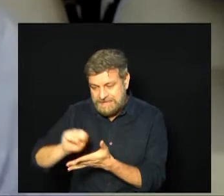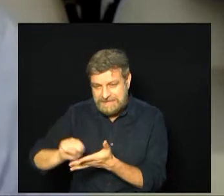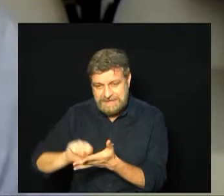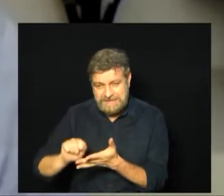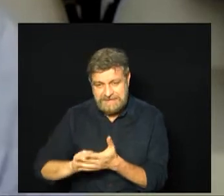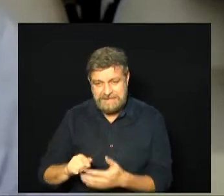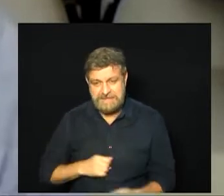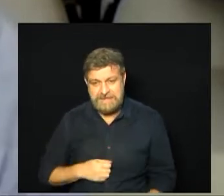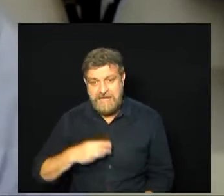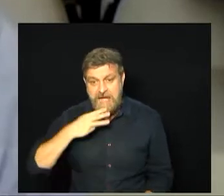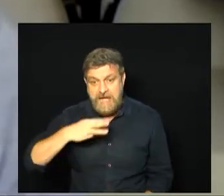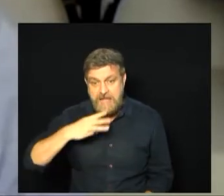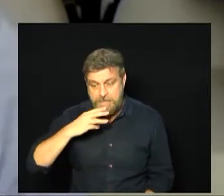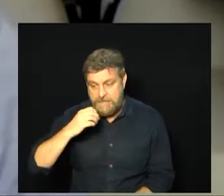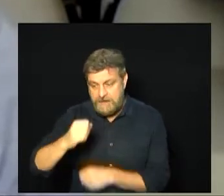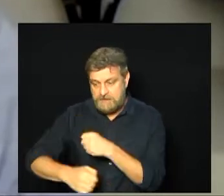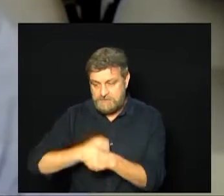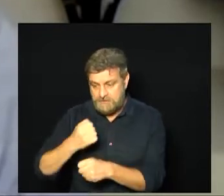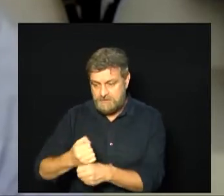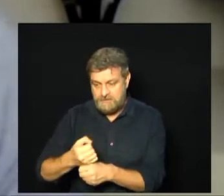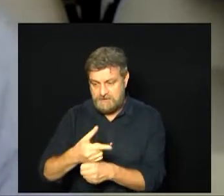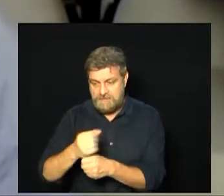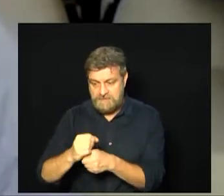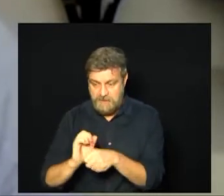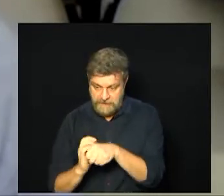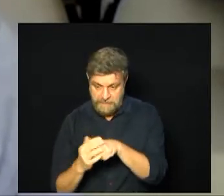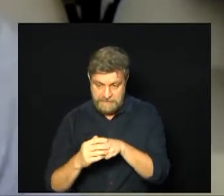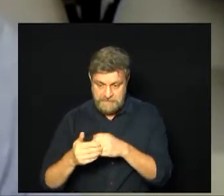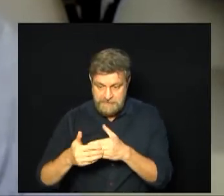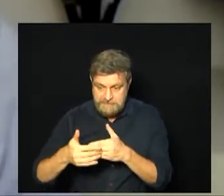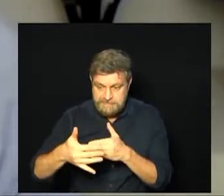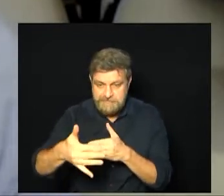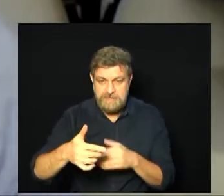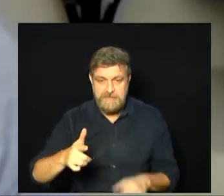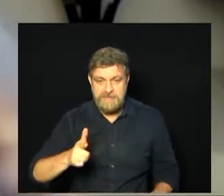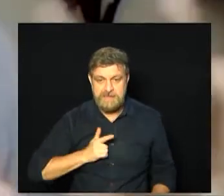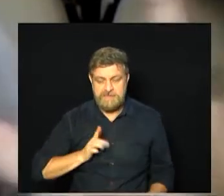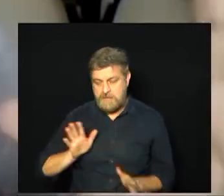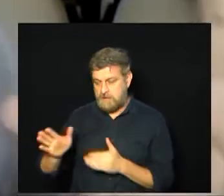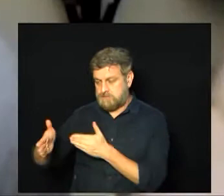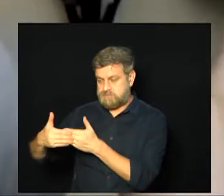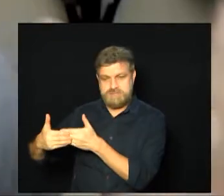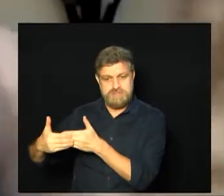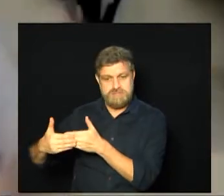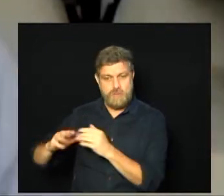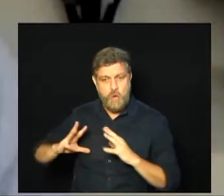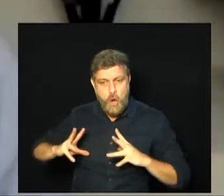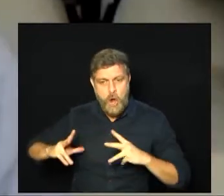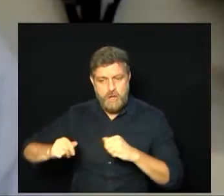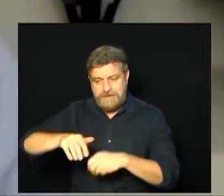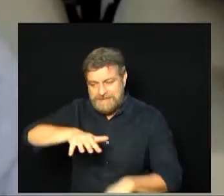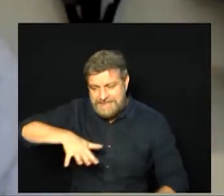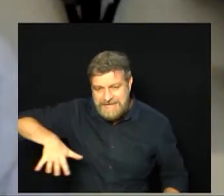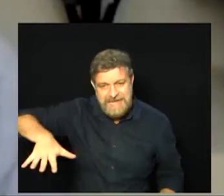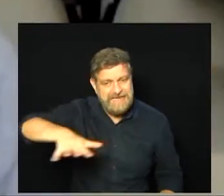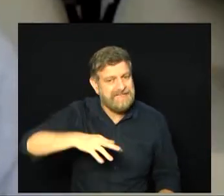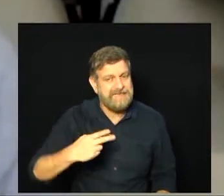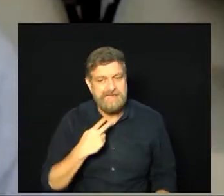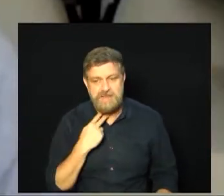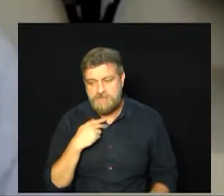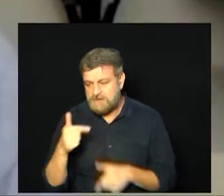março de 2020. A partir do momento em que houve o fechamento de todos os setores,